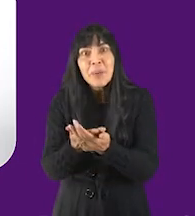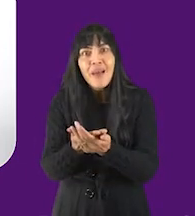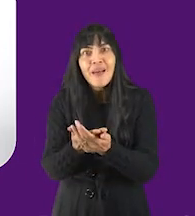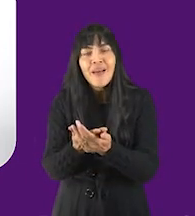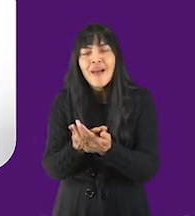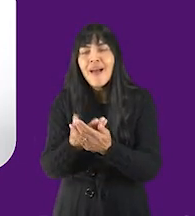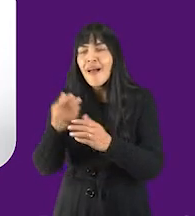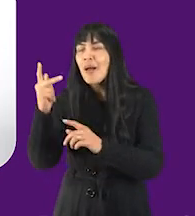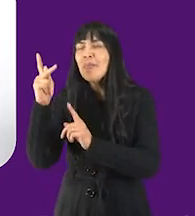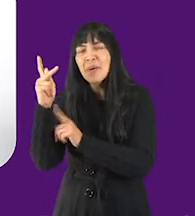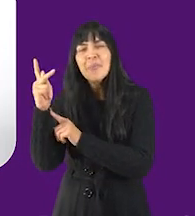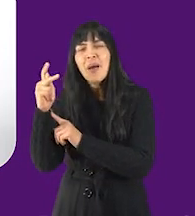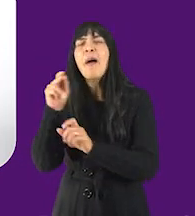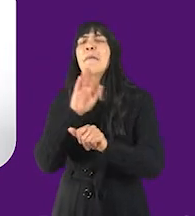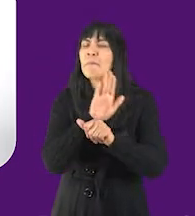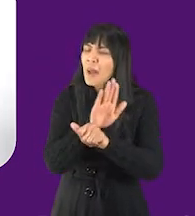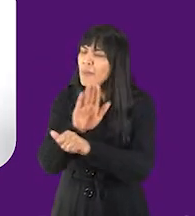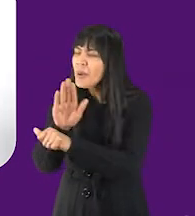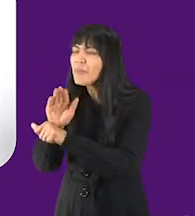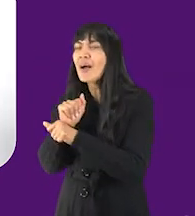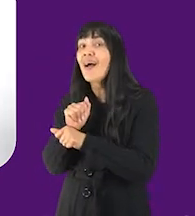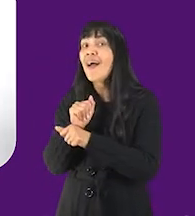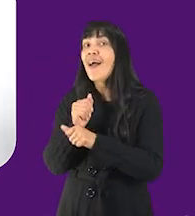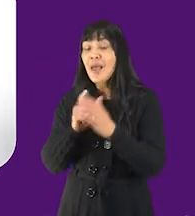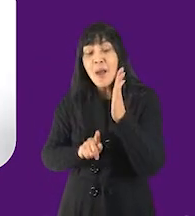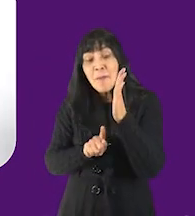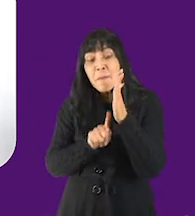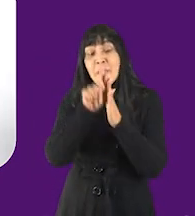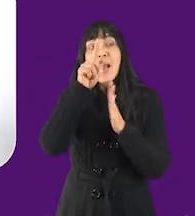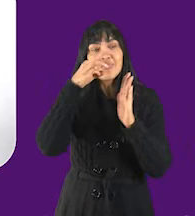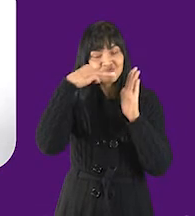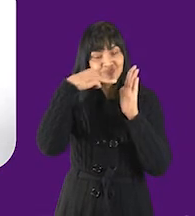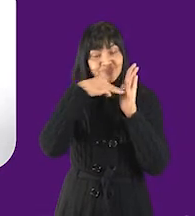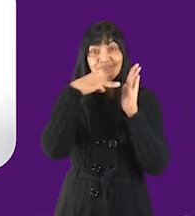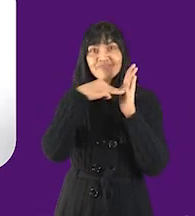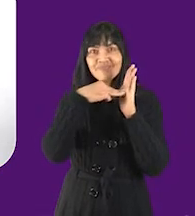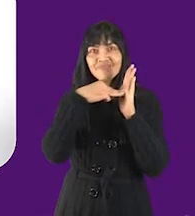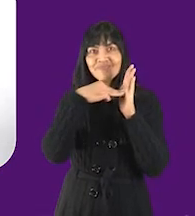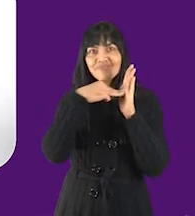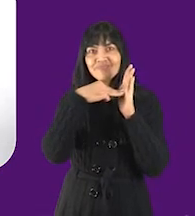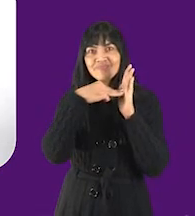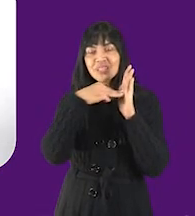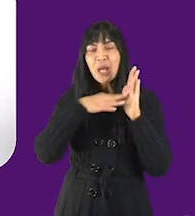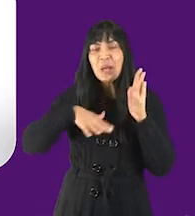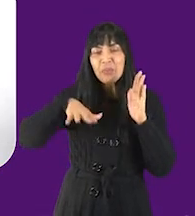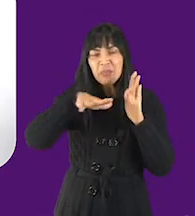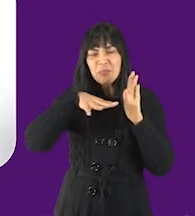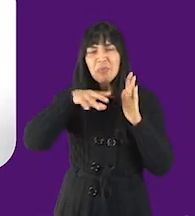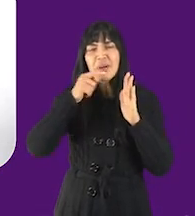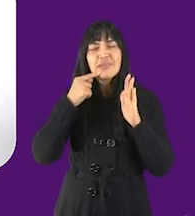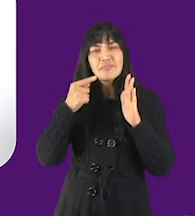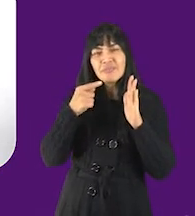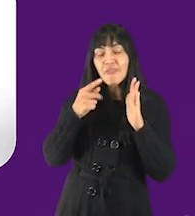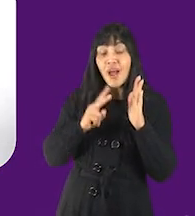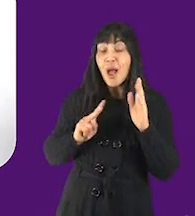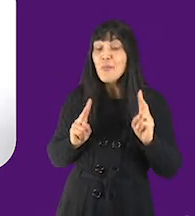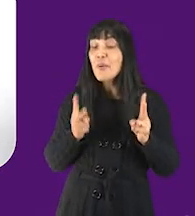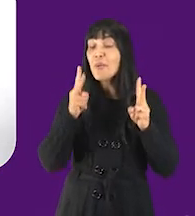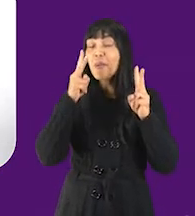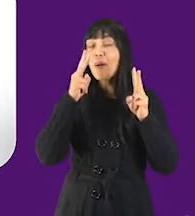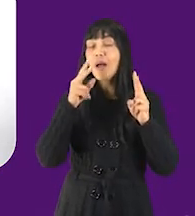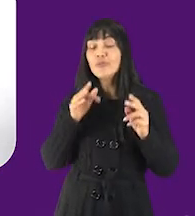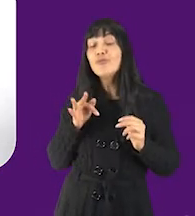Klabin vai dar uma grande contribuição para que nós alcancemos nossa meta de neutralização das emissões de nossa cadeia de valor